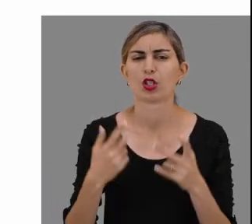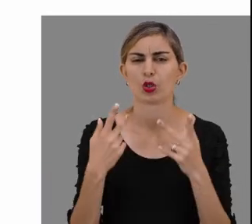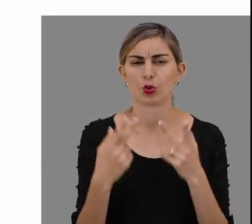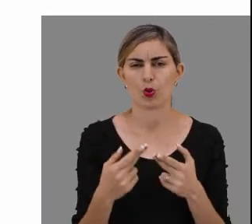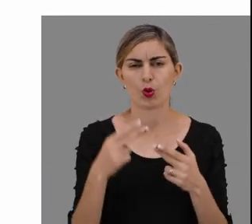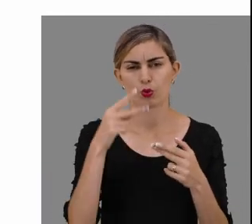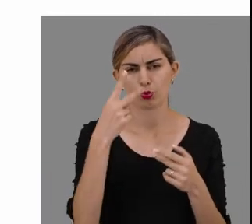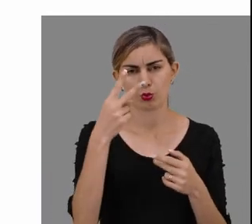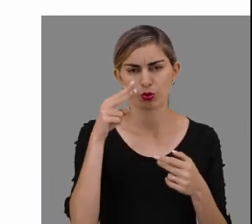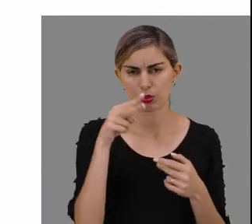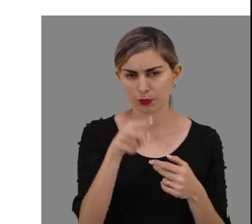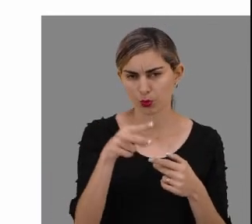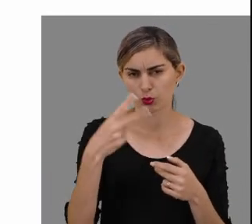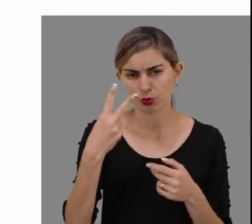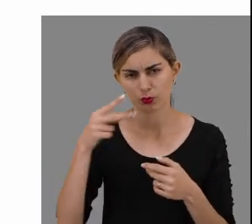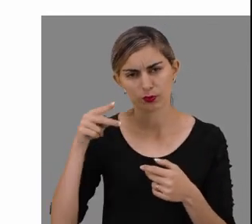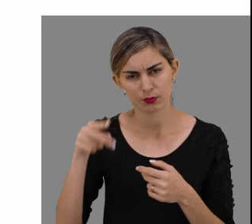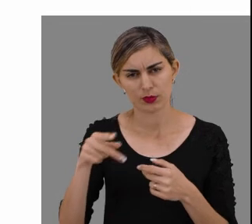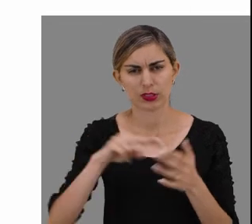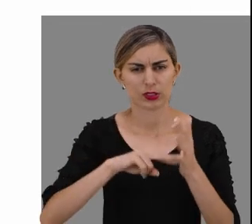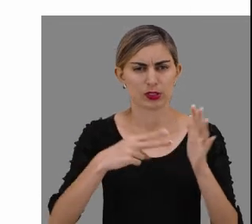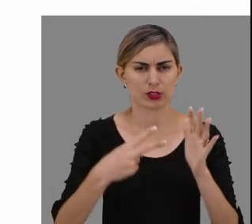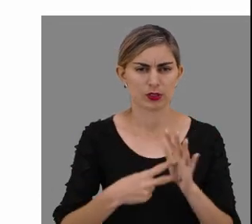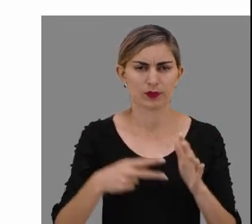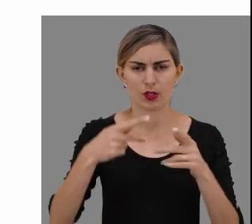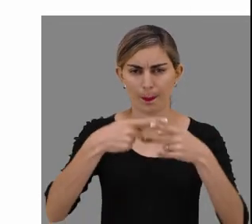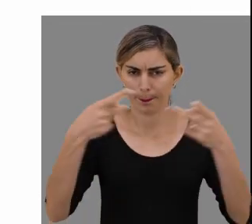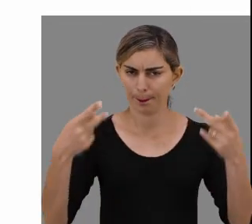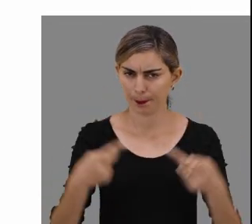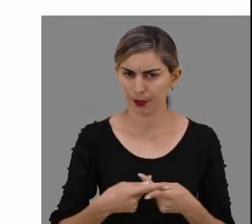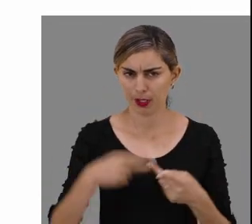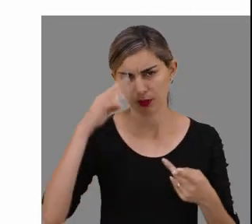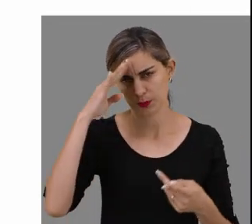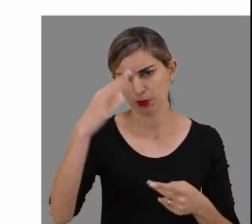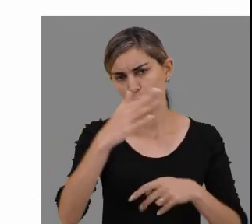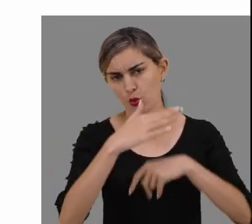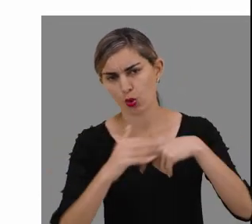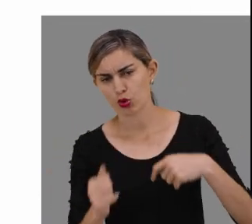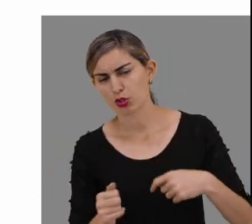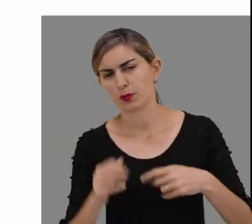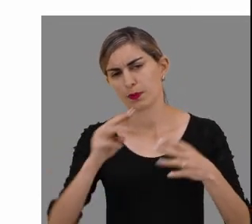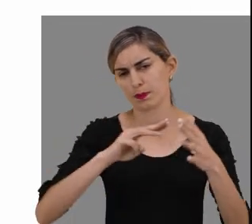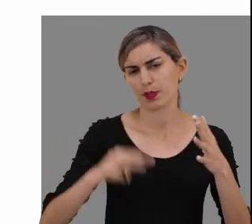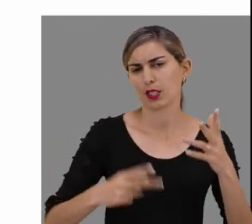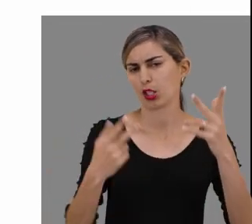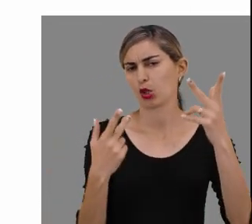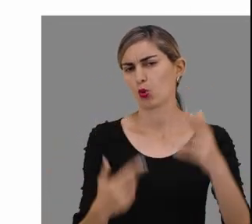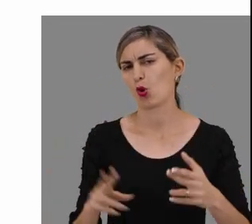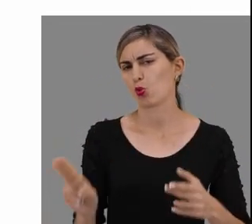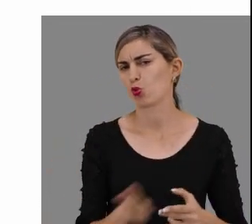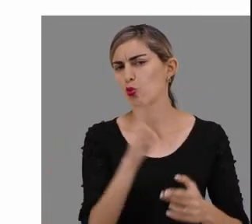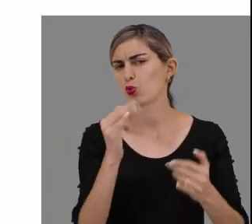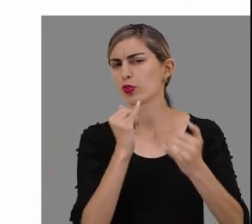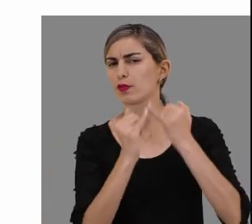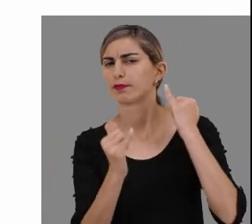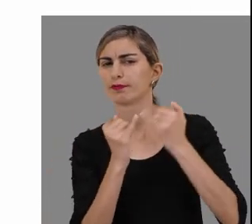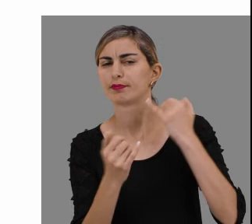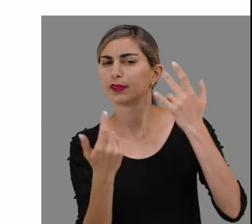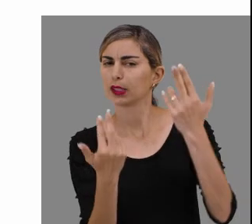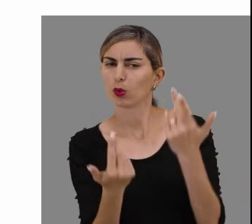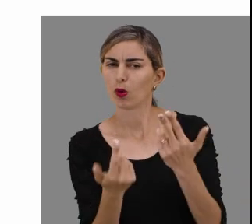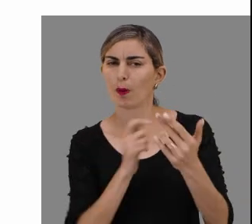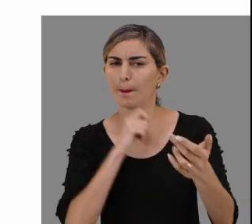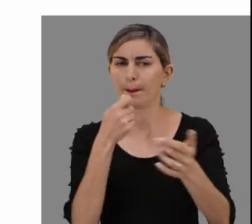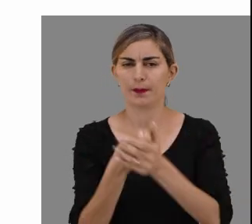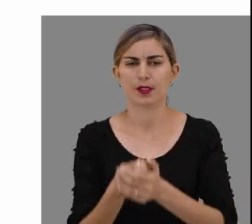pontos significa dizer que a classe prato principal está chamando um método da classe